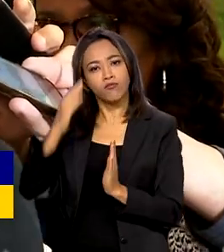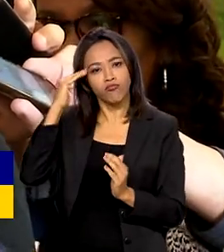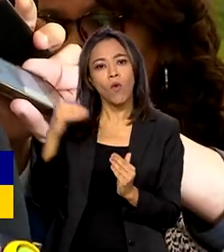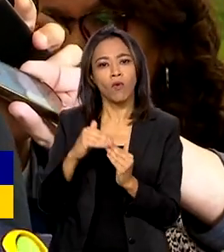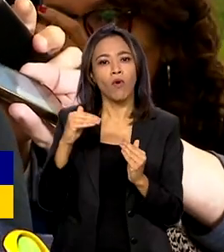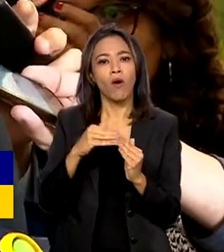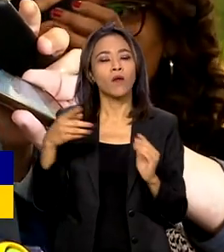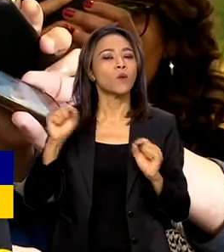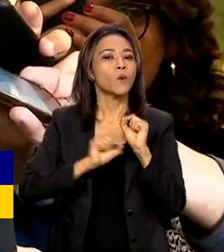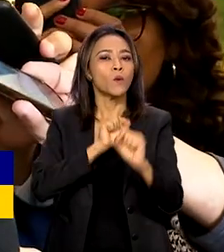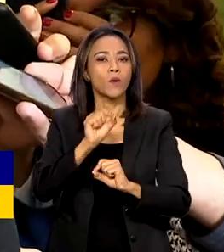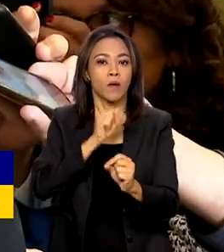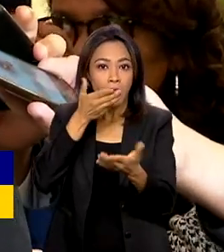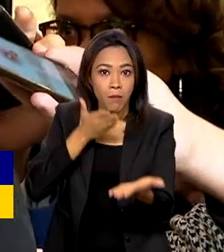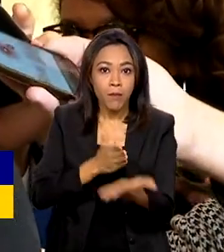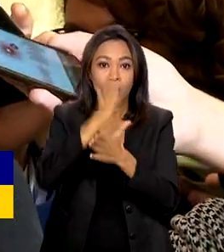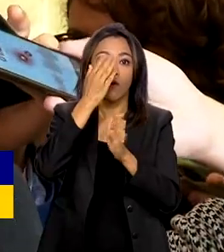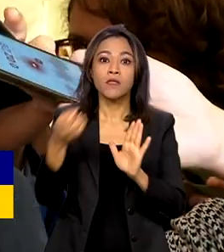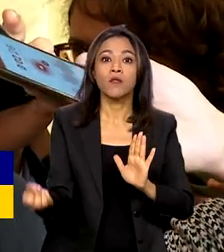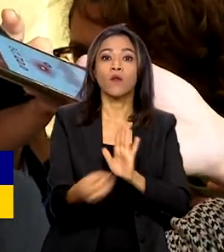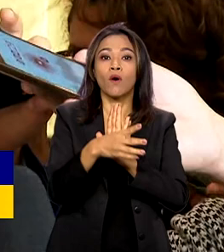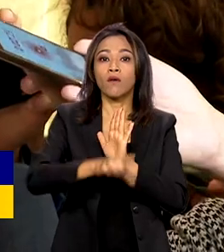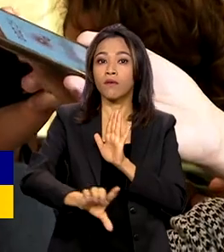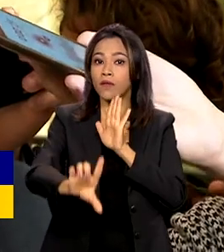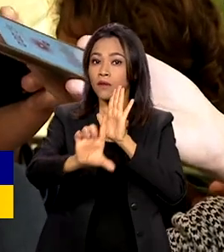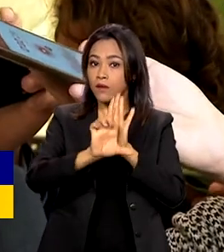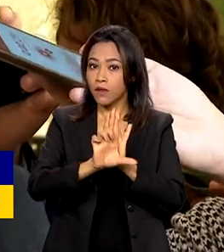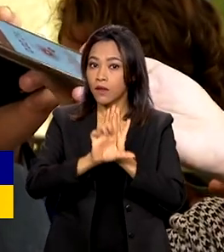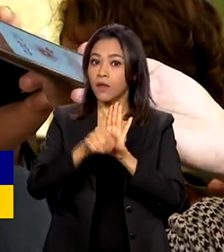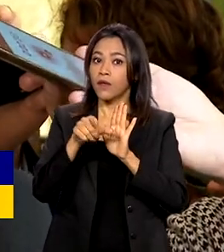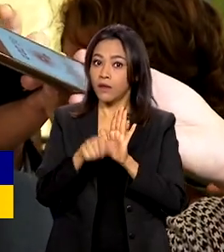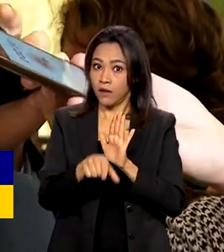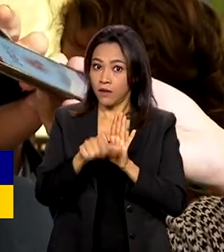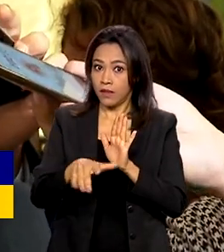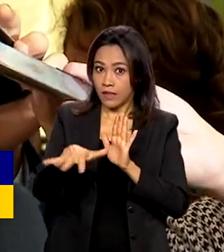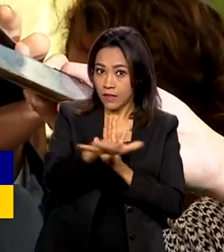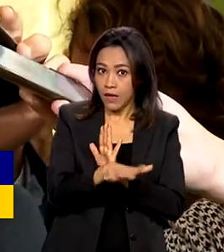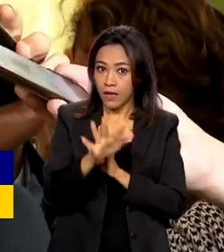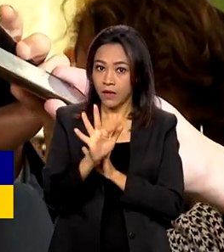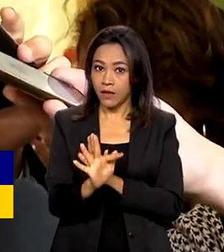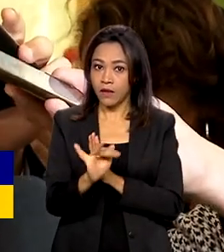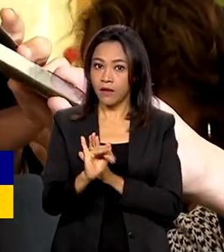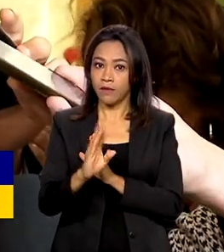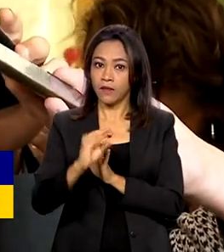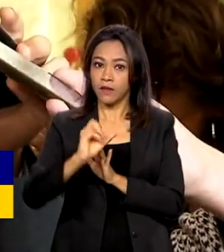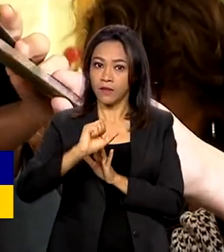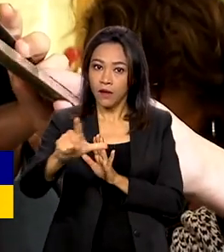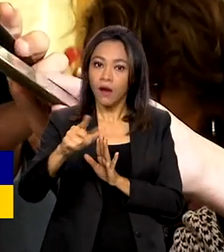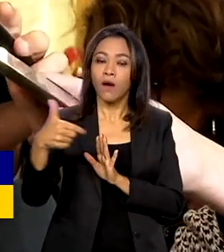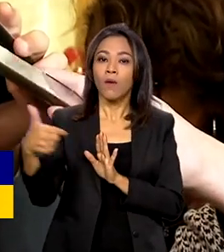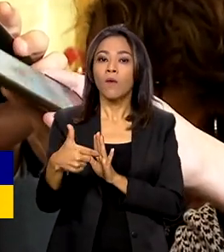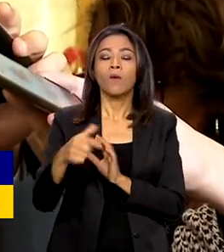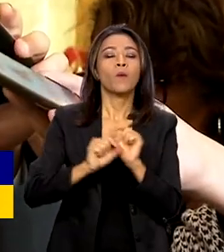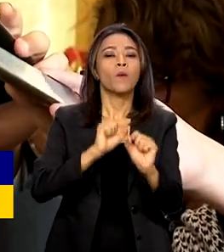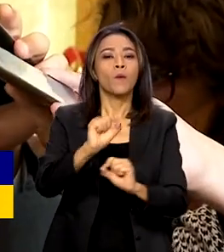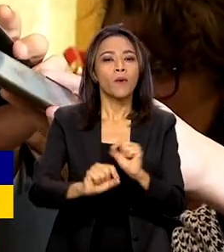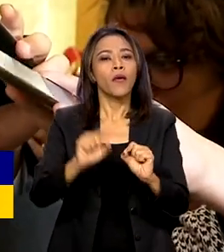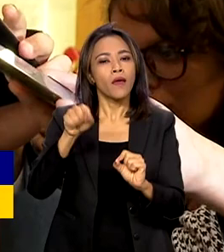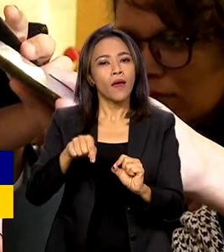para aprovarmos a nova regra fiscal encaminhada pelo ministro Fernando Haddad, que é uma combinação